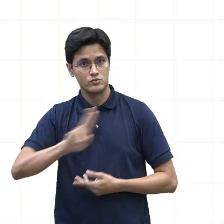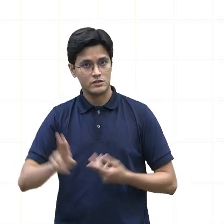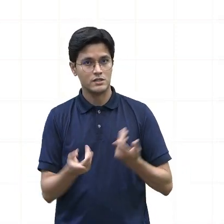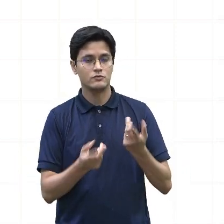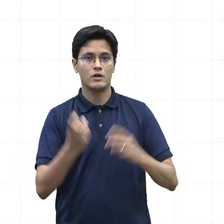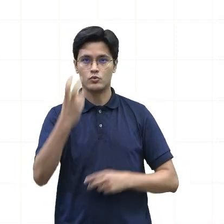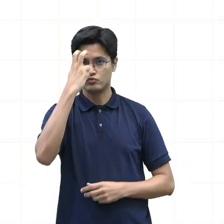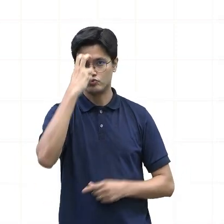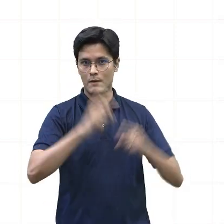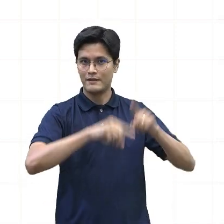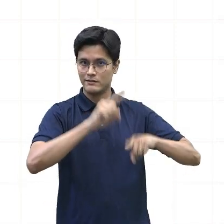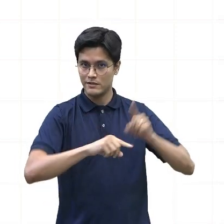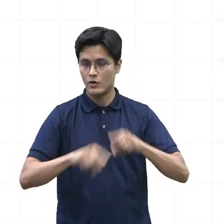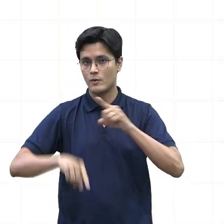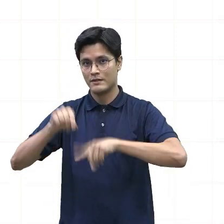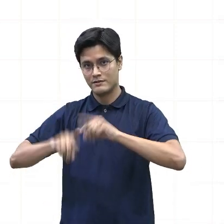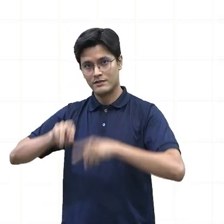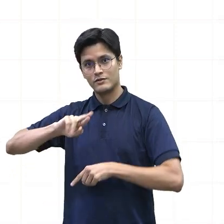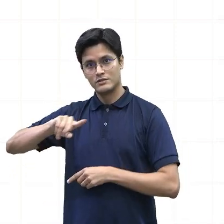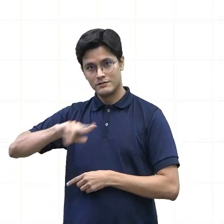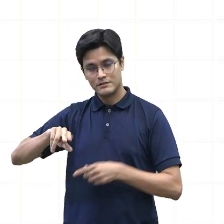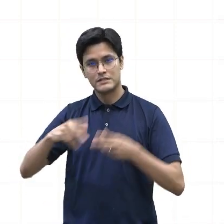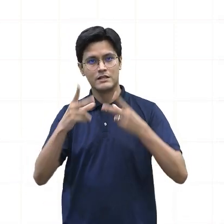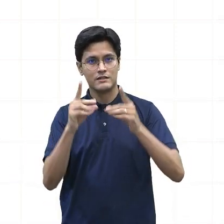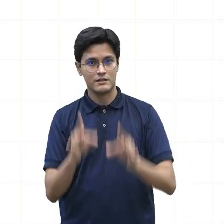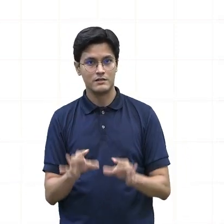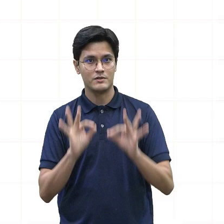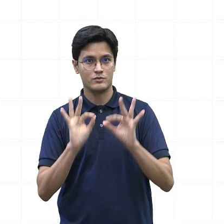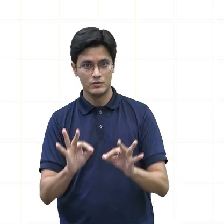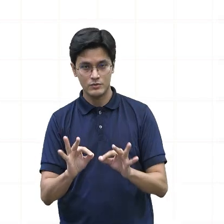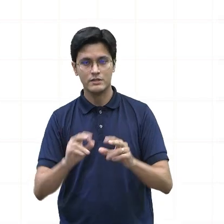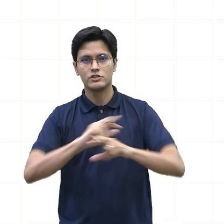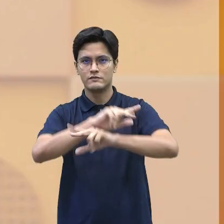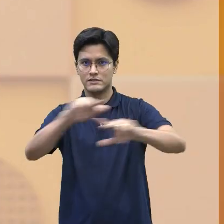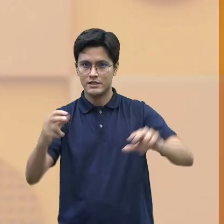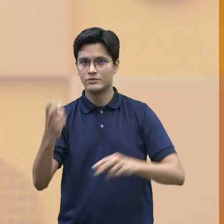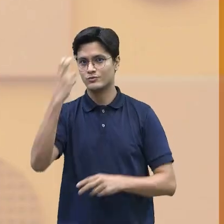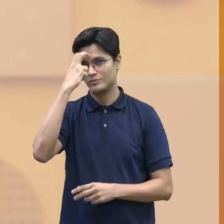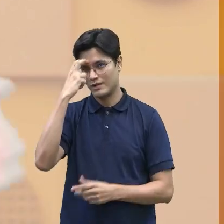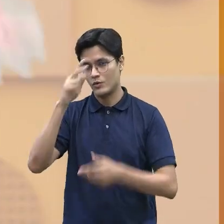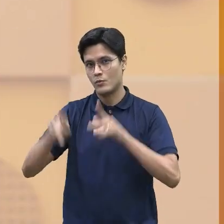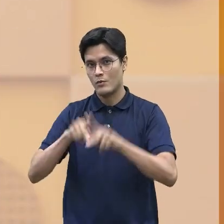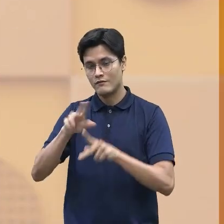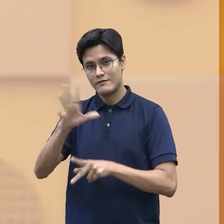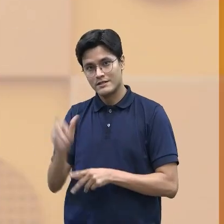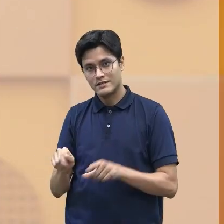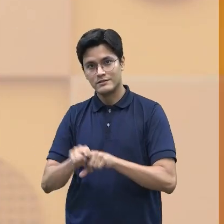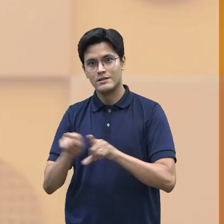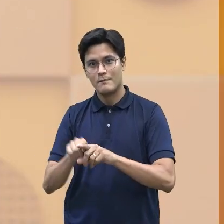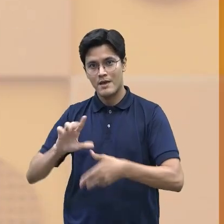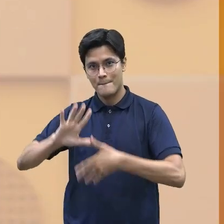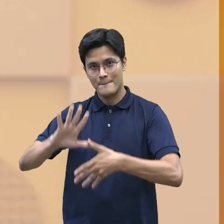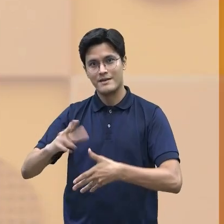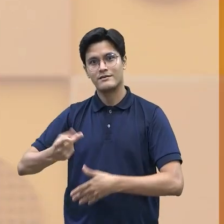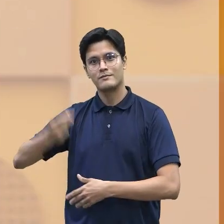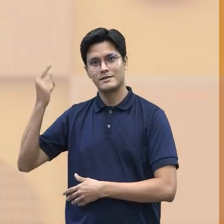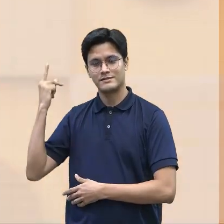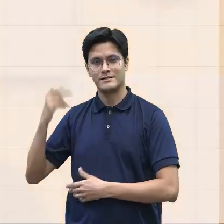com detalhamento à diversidade cultural dos africanos e ameríndios. Vamos à nossa aula?